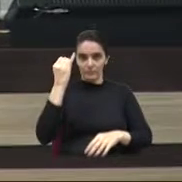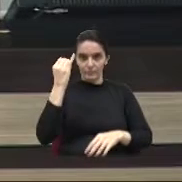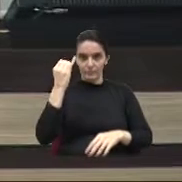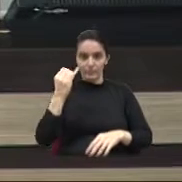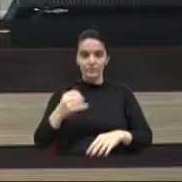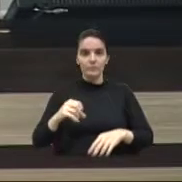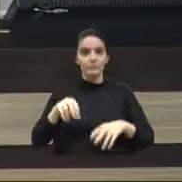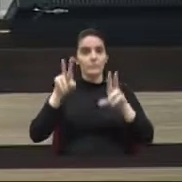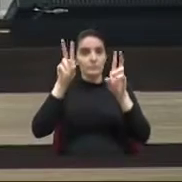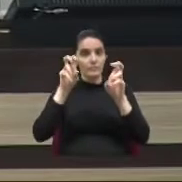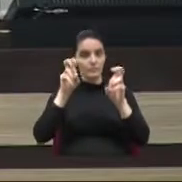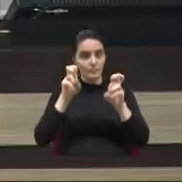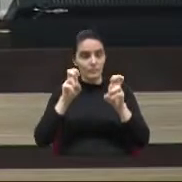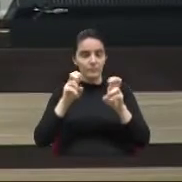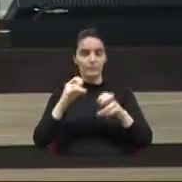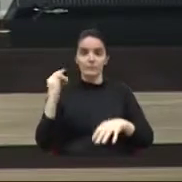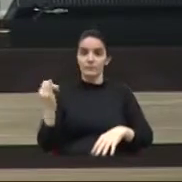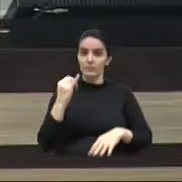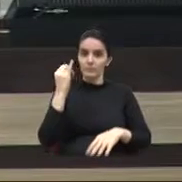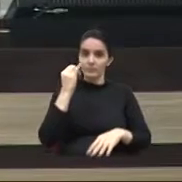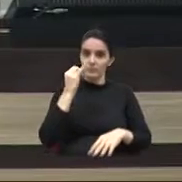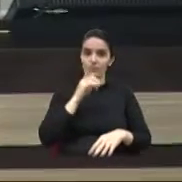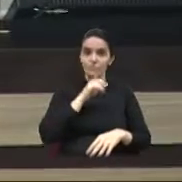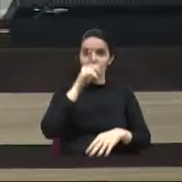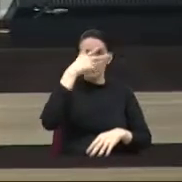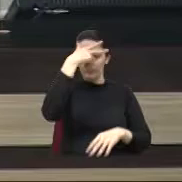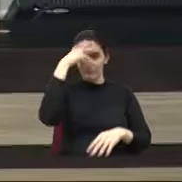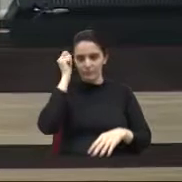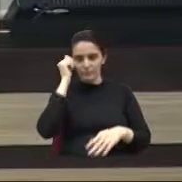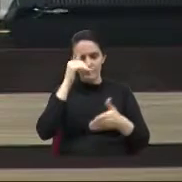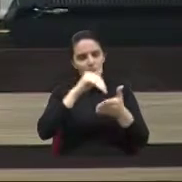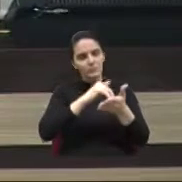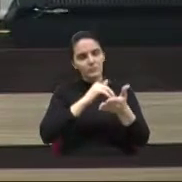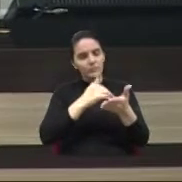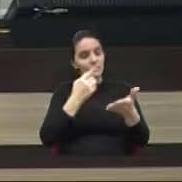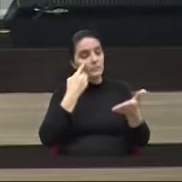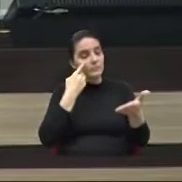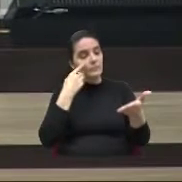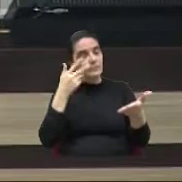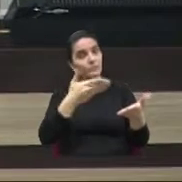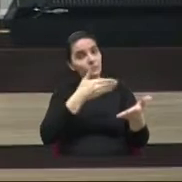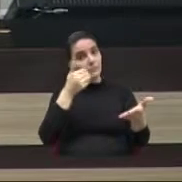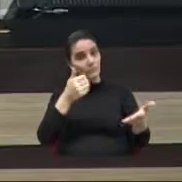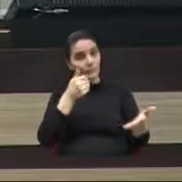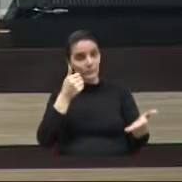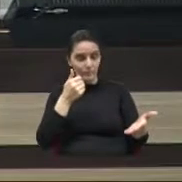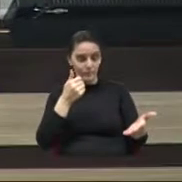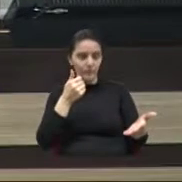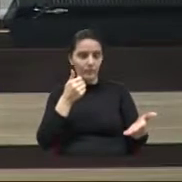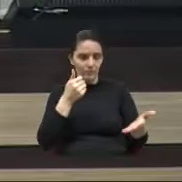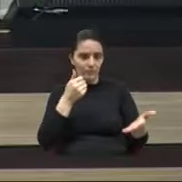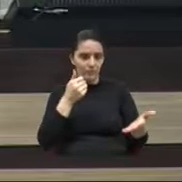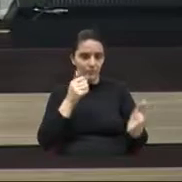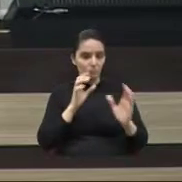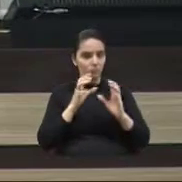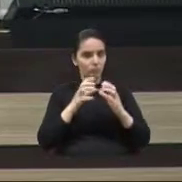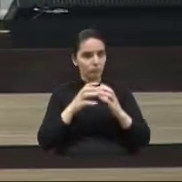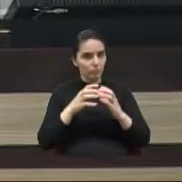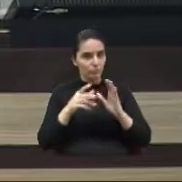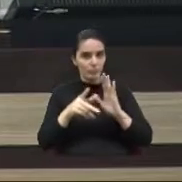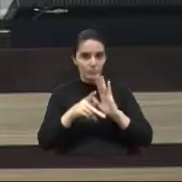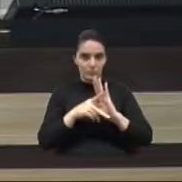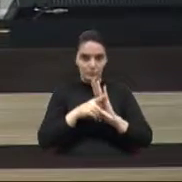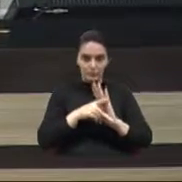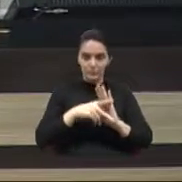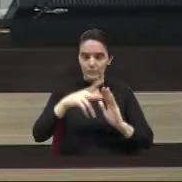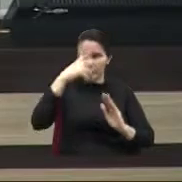protocolados nesta Prefeitura Municipal, merecerem uma análise mais apurada por parte das secretarias municipais e autarquias